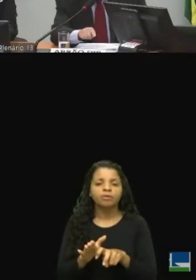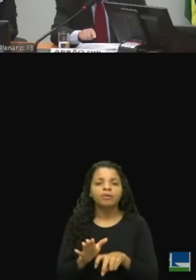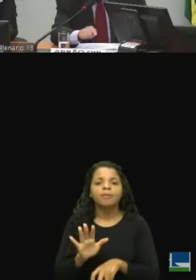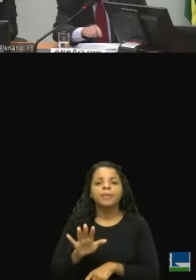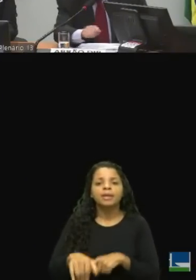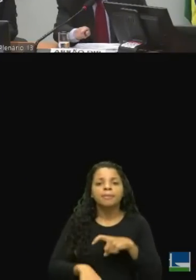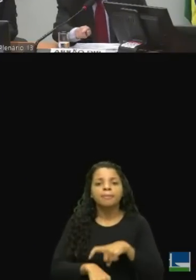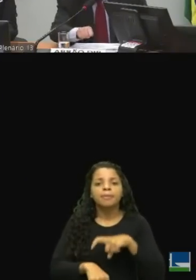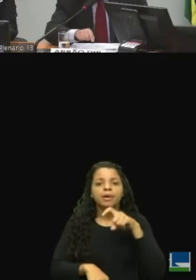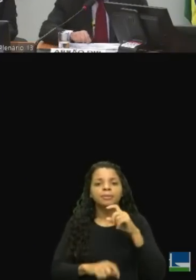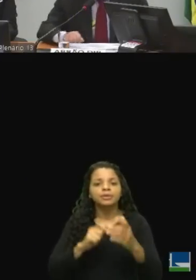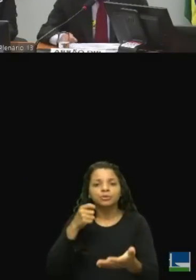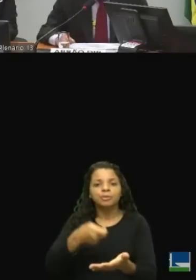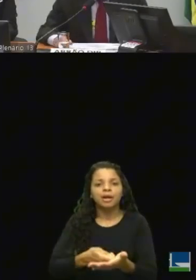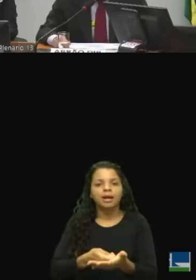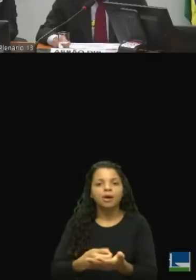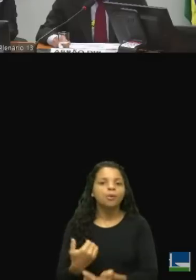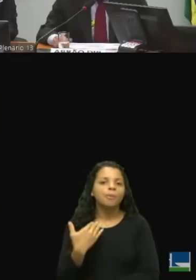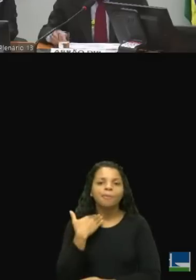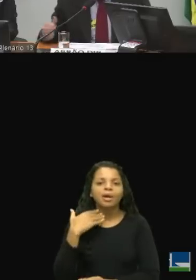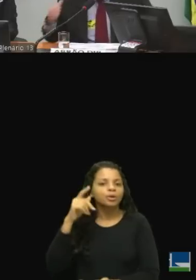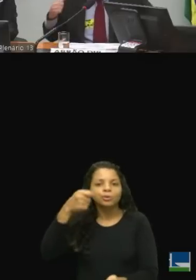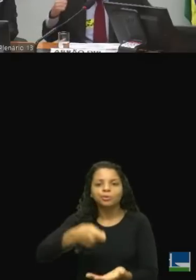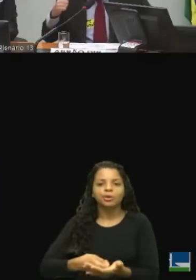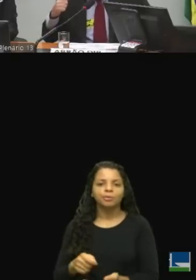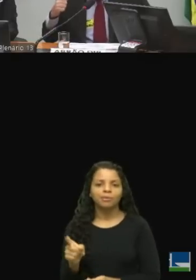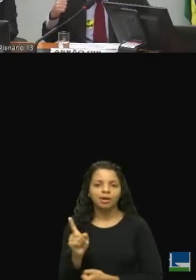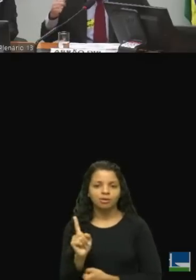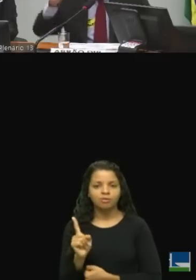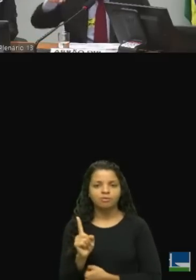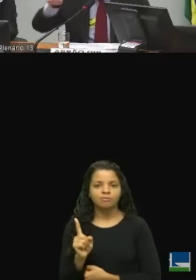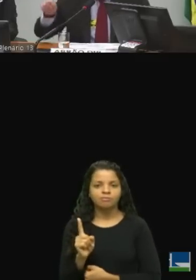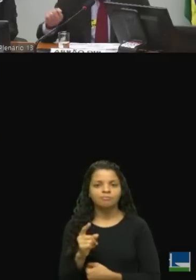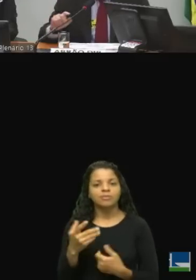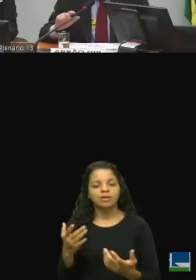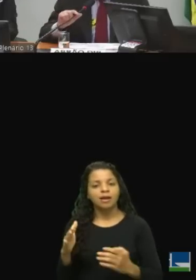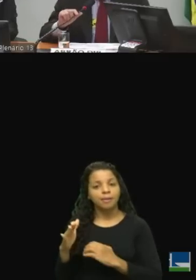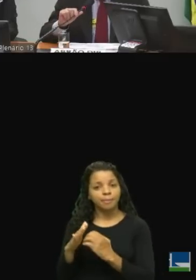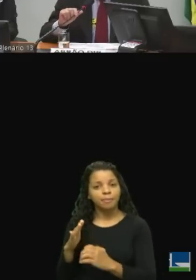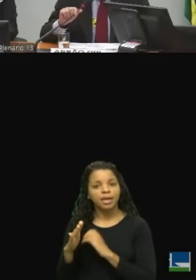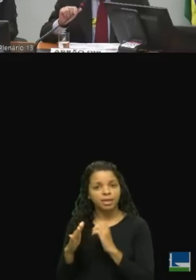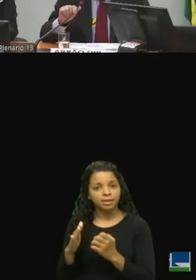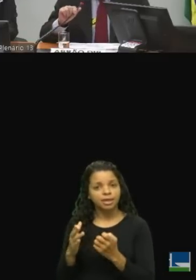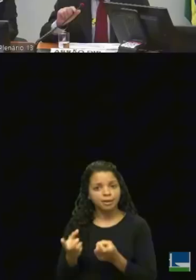de pagar o banco não pagou. E a empresa que produziu a cadeira quer receber.